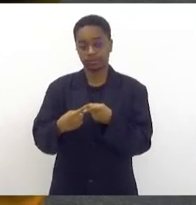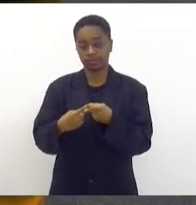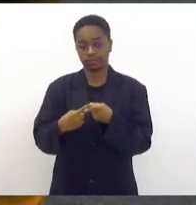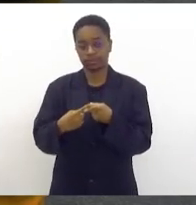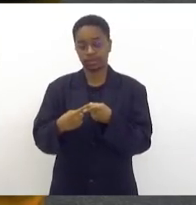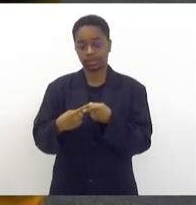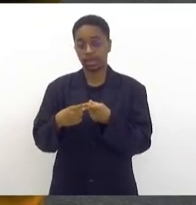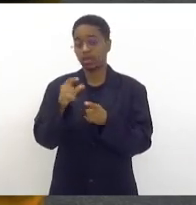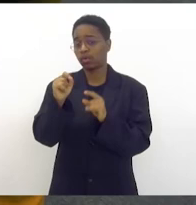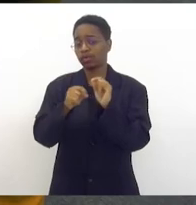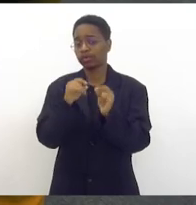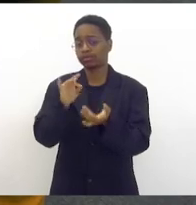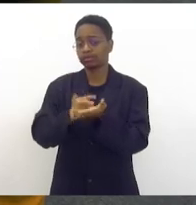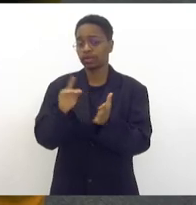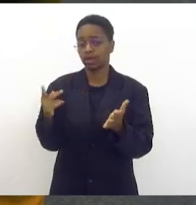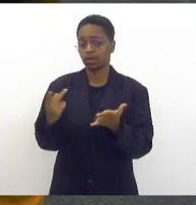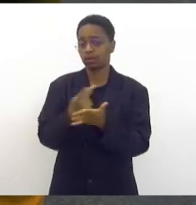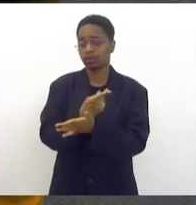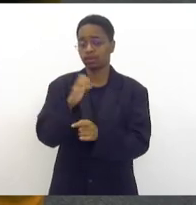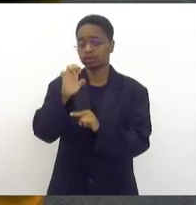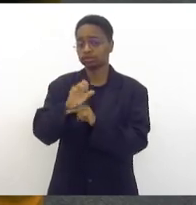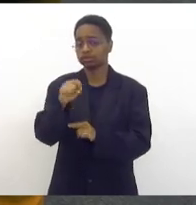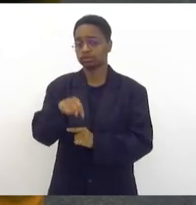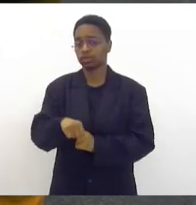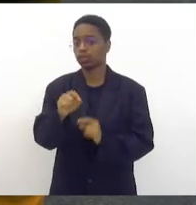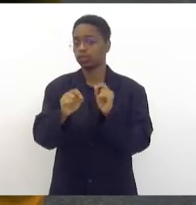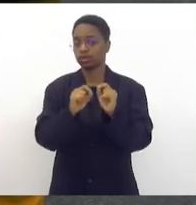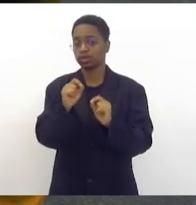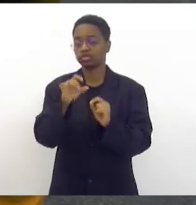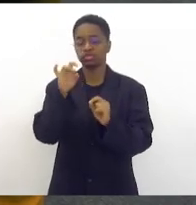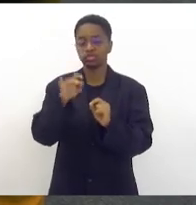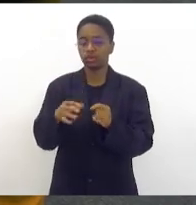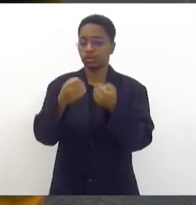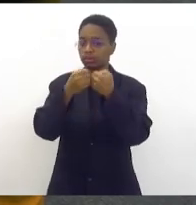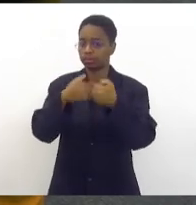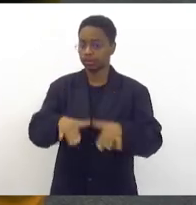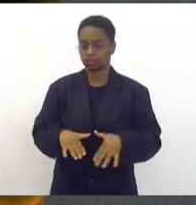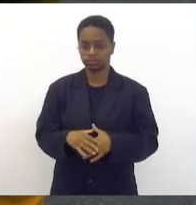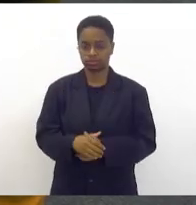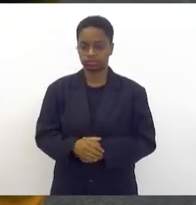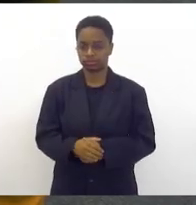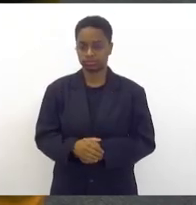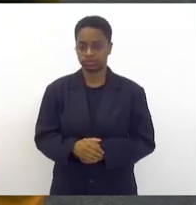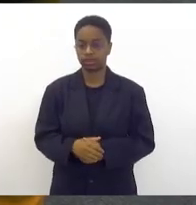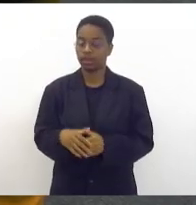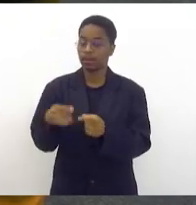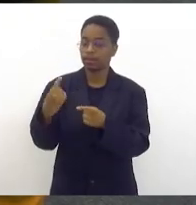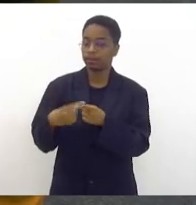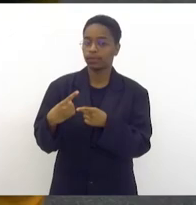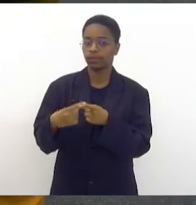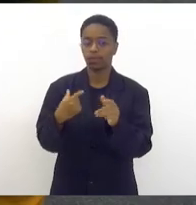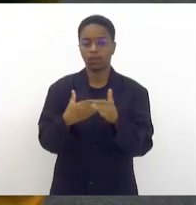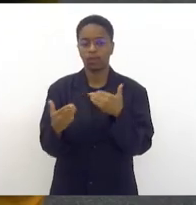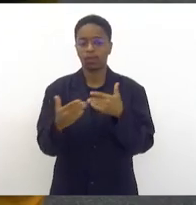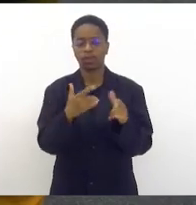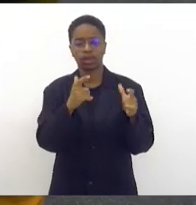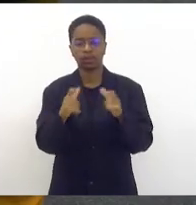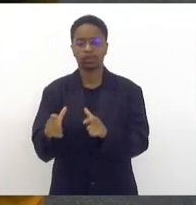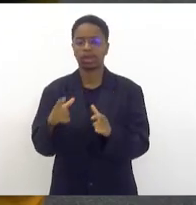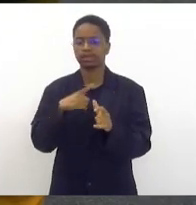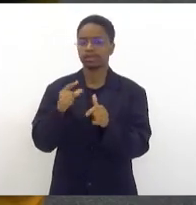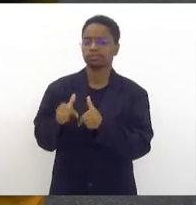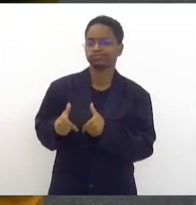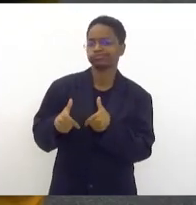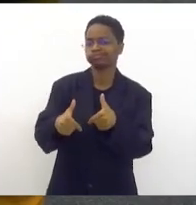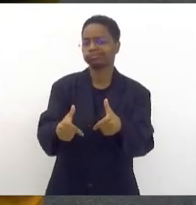que estava acontecendo nesse Estado era só derrota, era em tudo quanto é lugar,